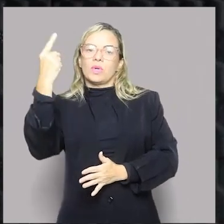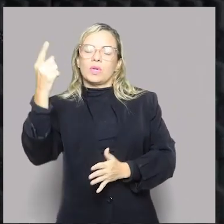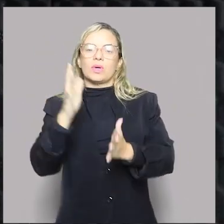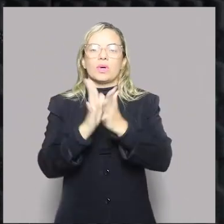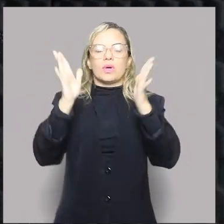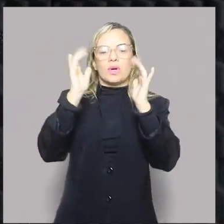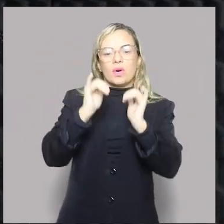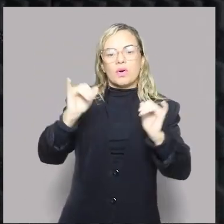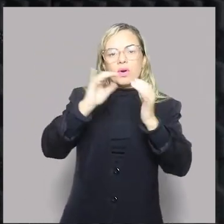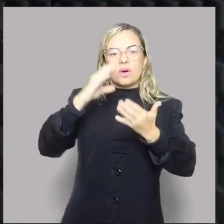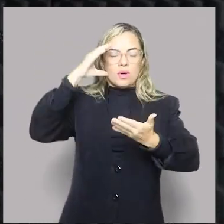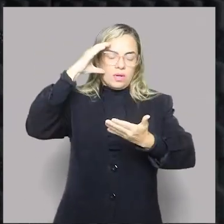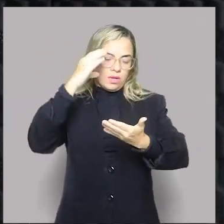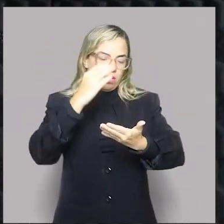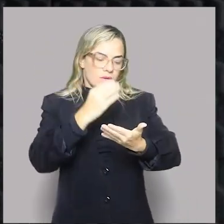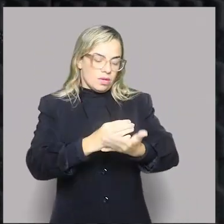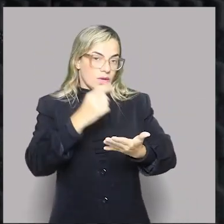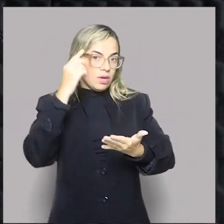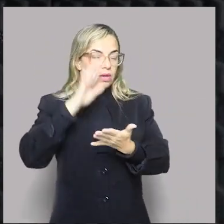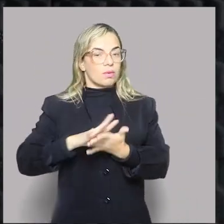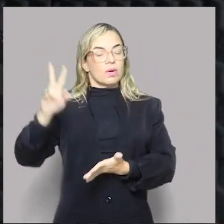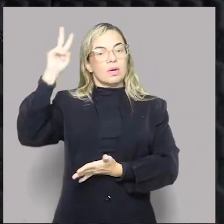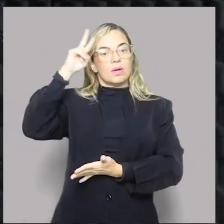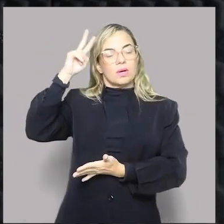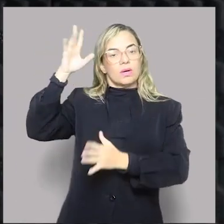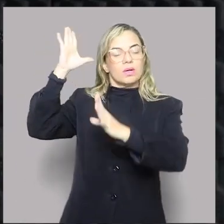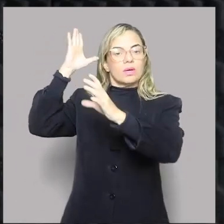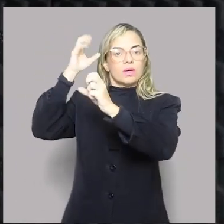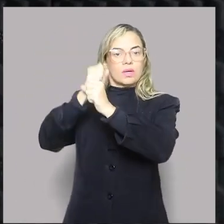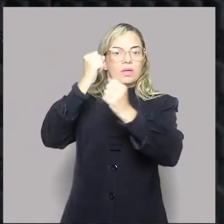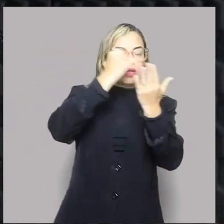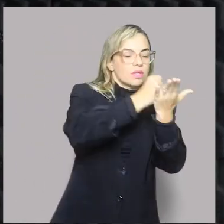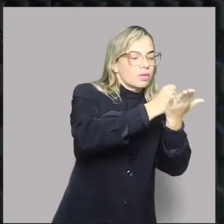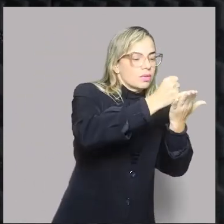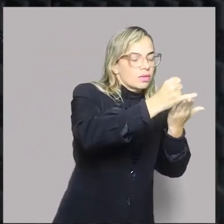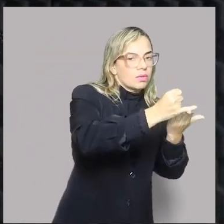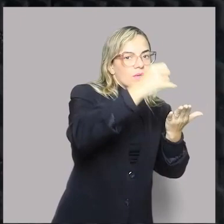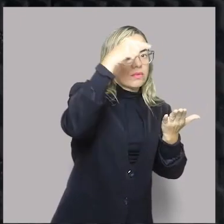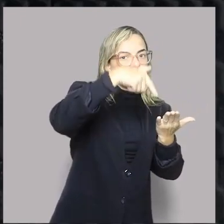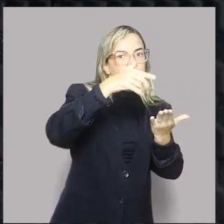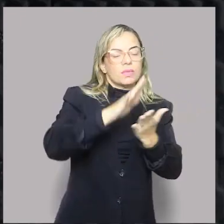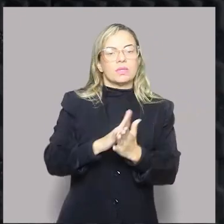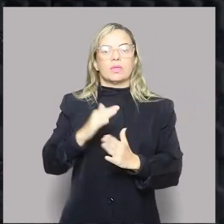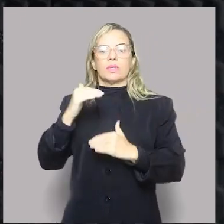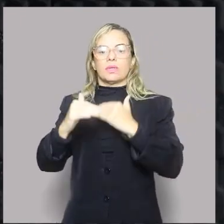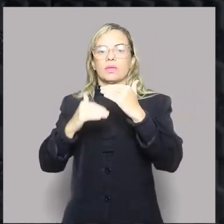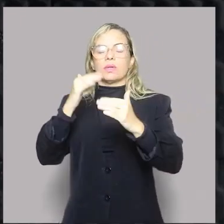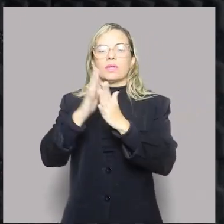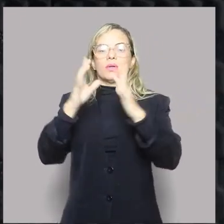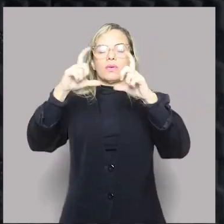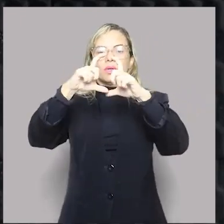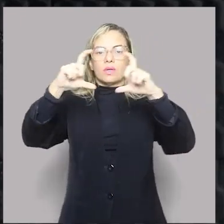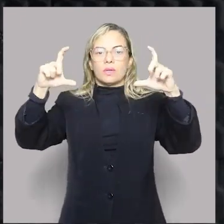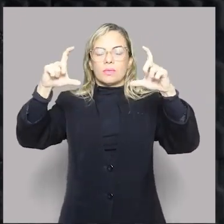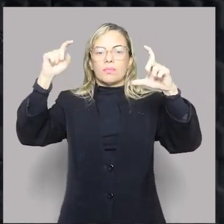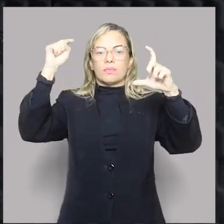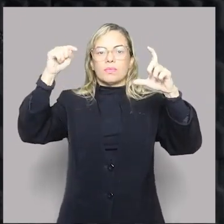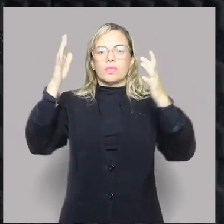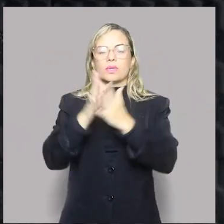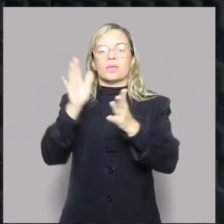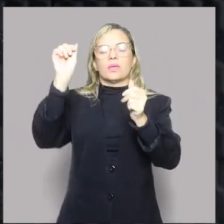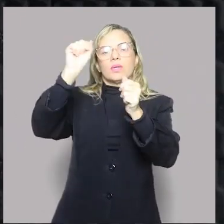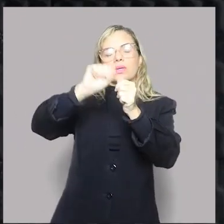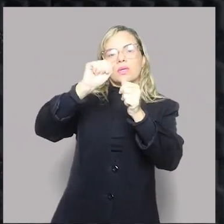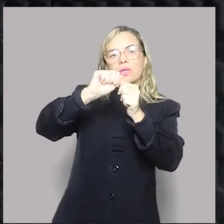estarei falando para você mais um pouco sobre a redação do Enem dos concursos. Hoje nós vamos aprender o tutorial